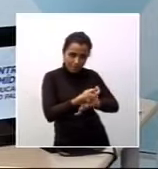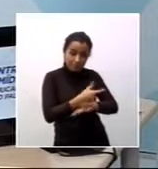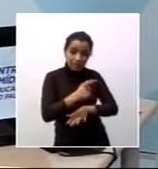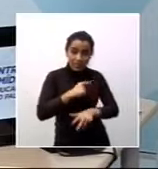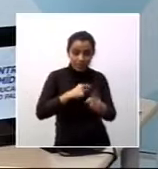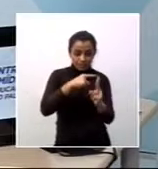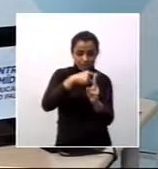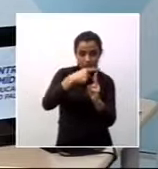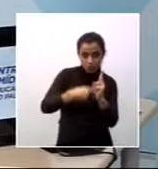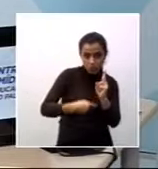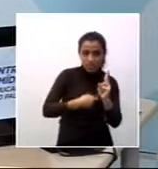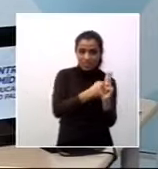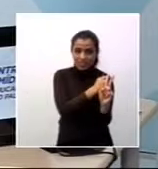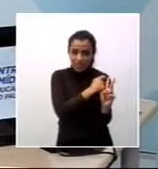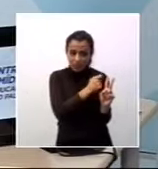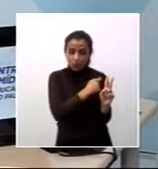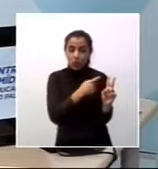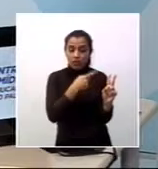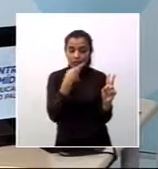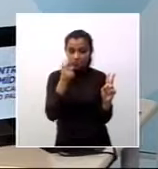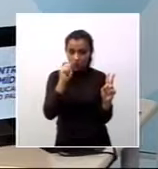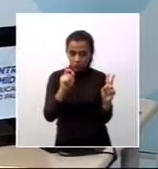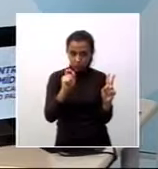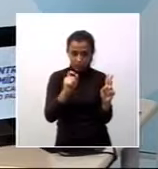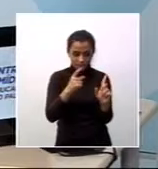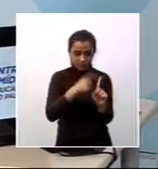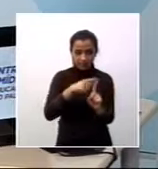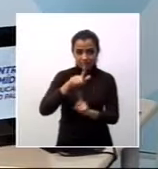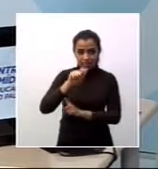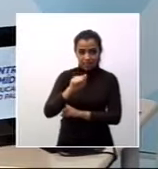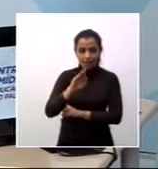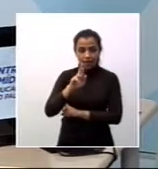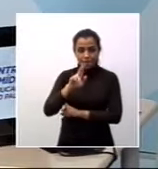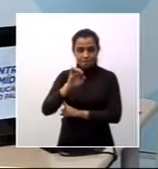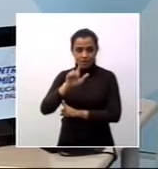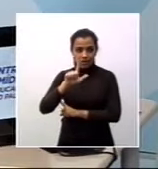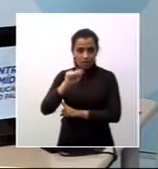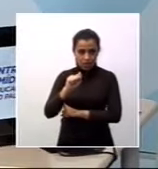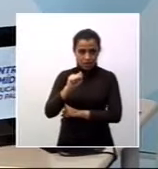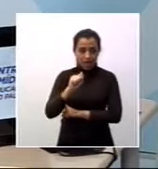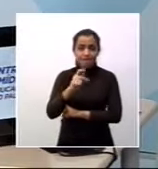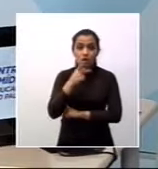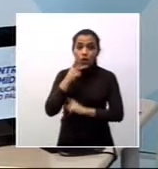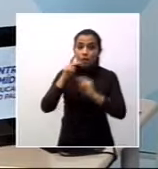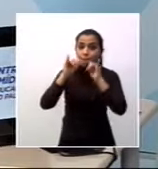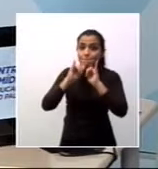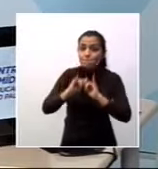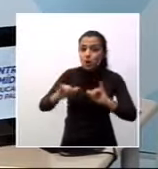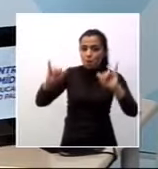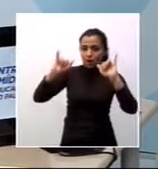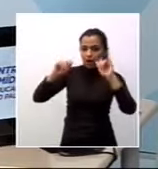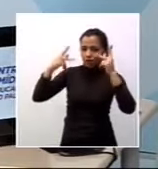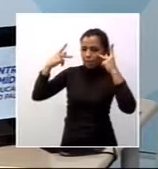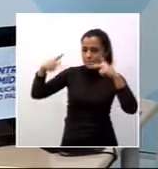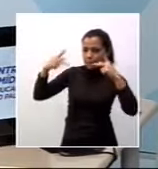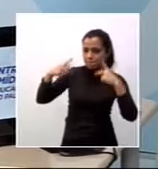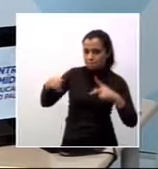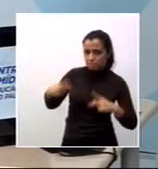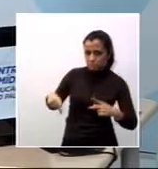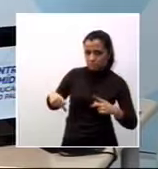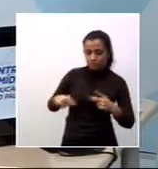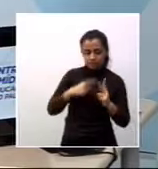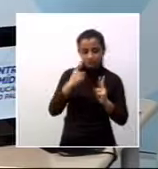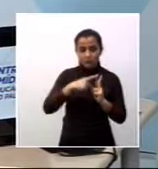dois alunos que levar em consideração o seguinte a gabriela falou que é uma propaganda e